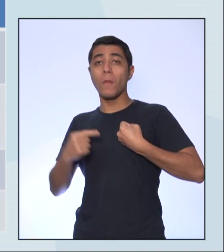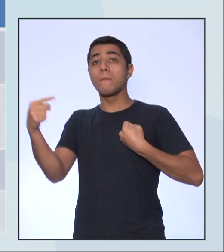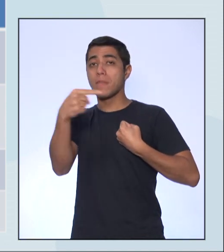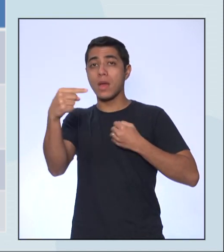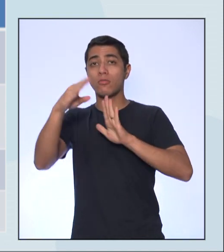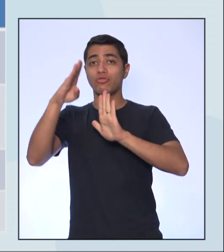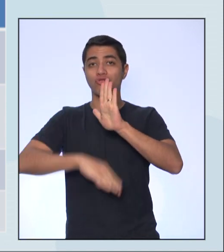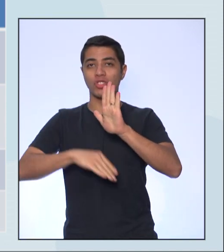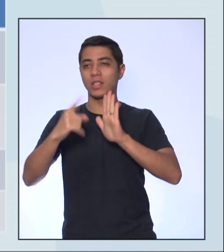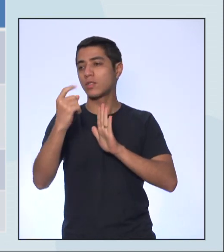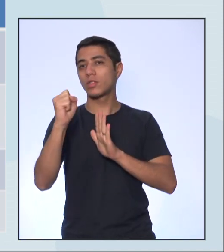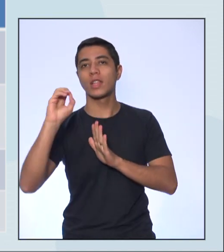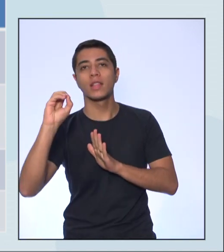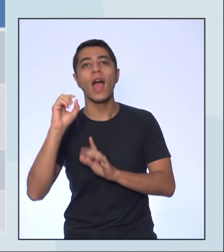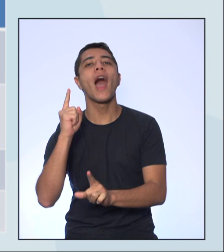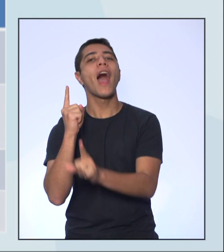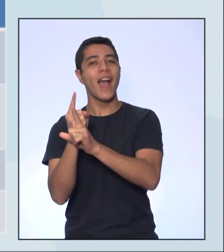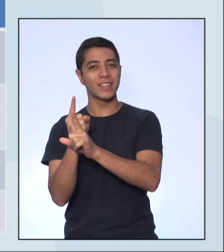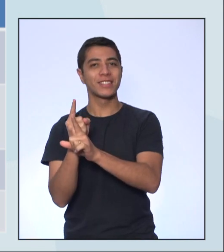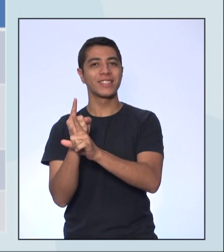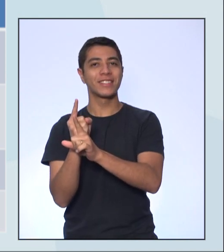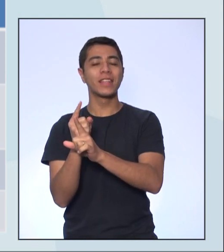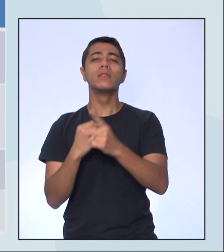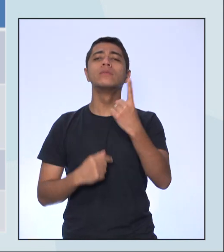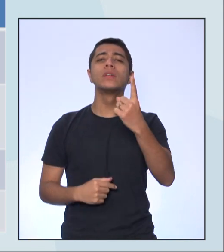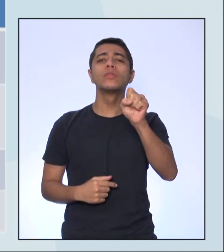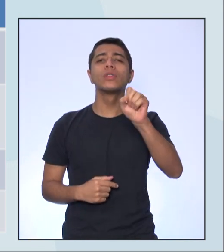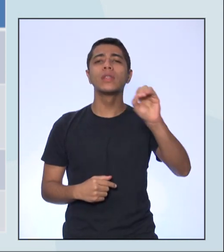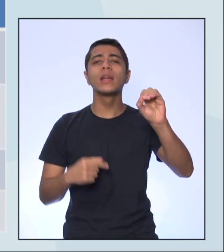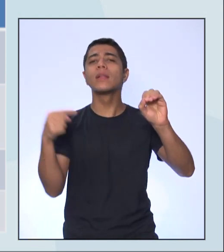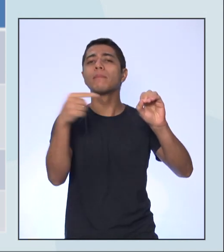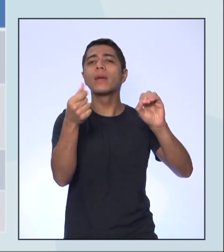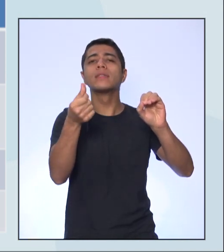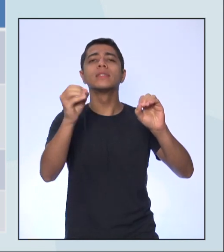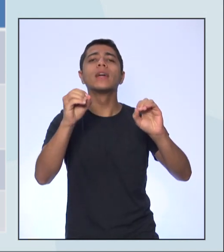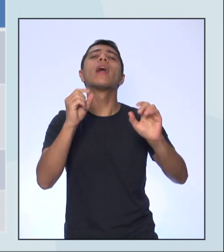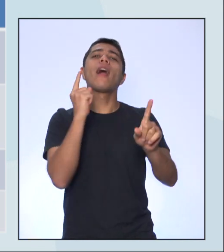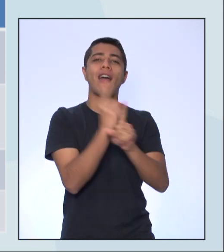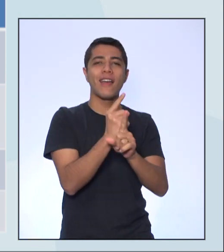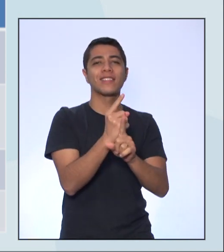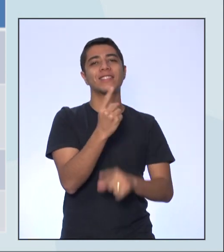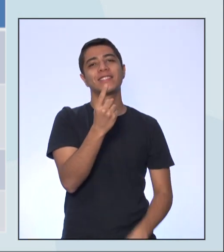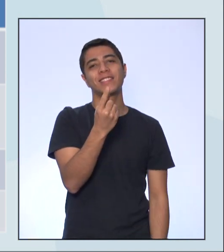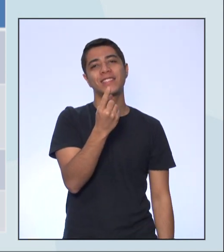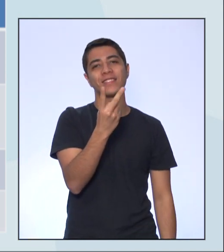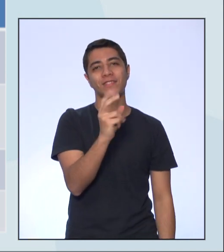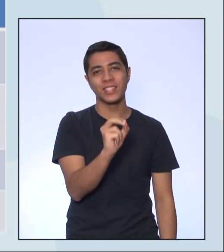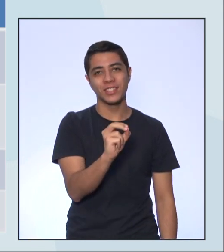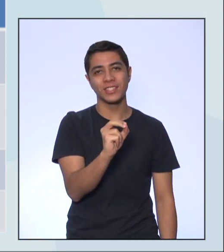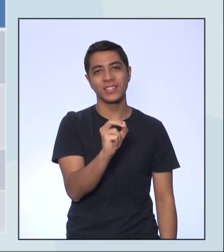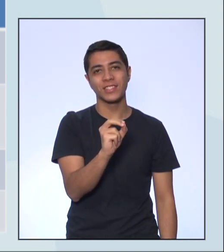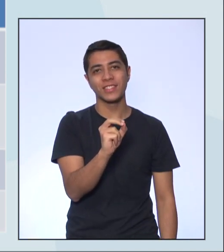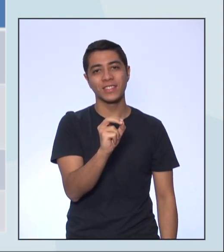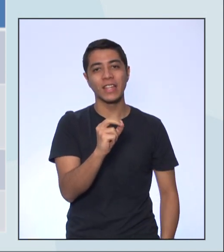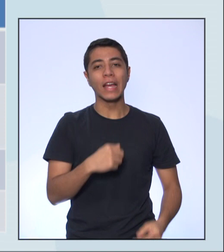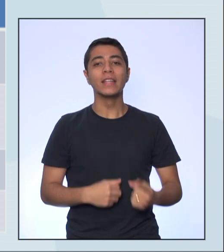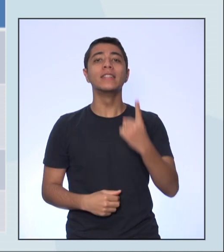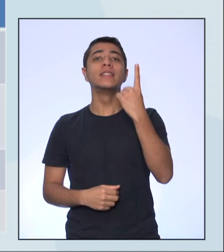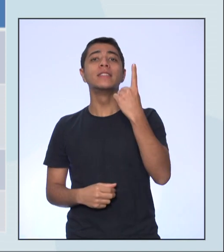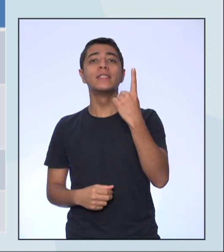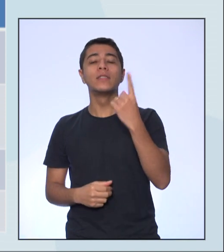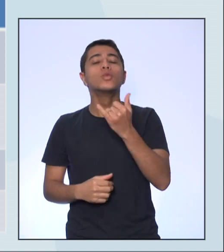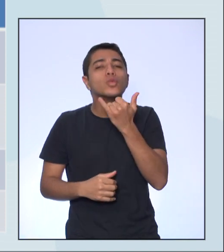60 achou 120 se eu subtrai 45 acho 135 se eu subtrai os 150